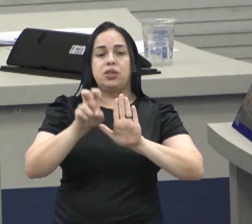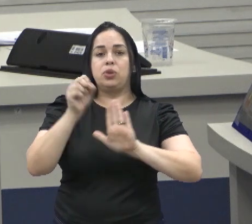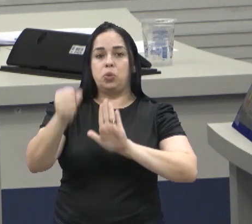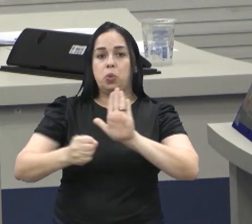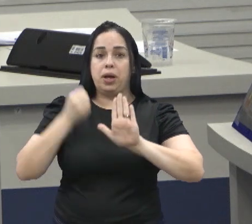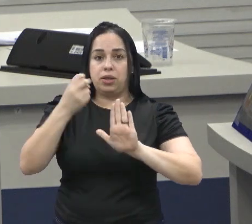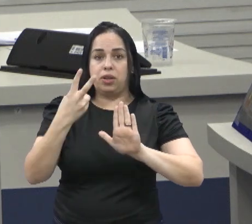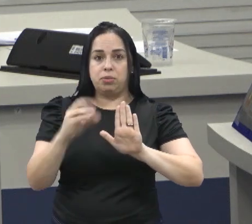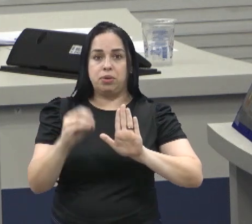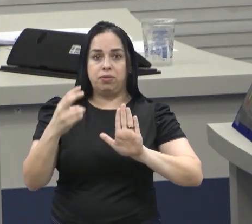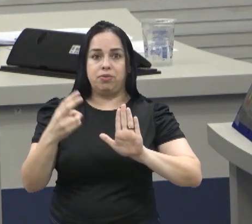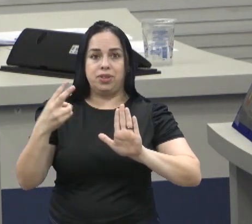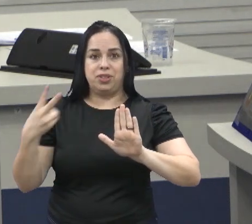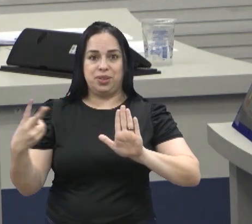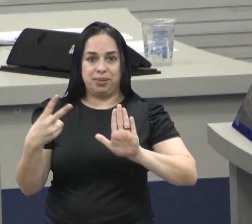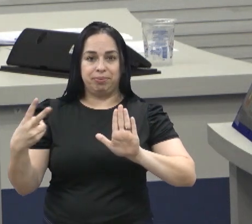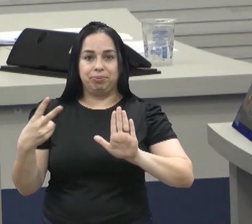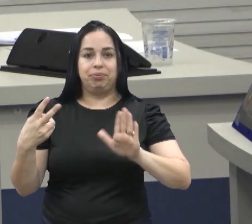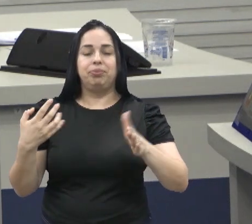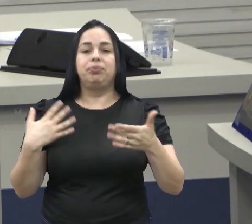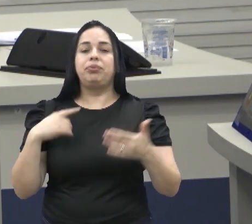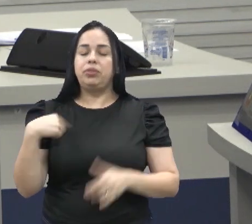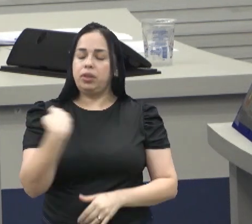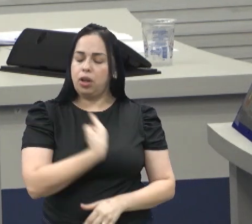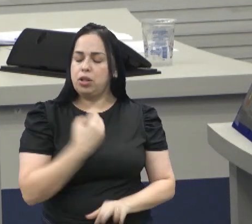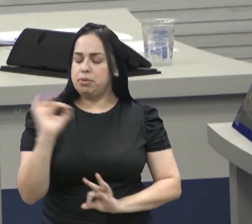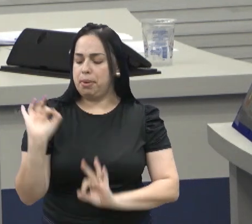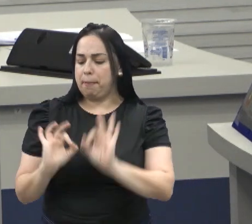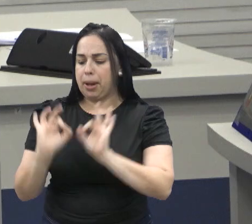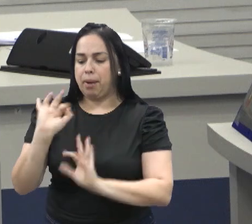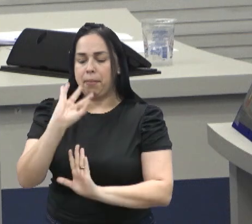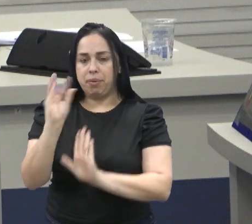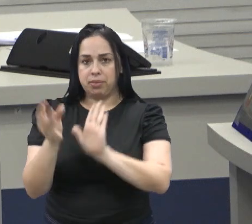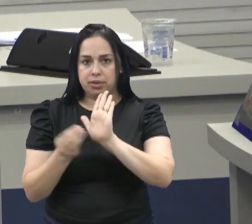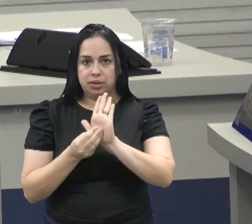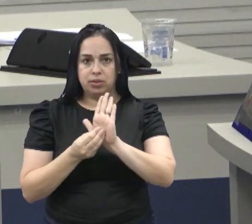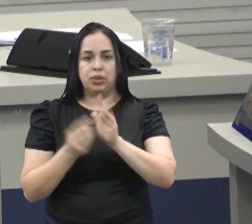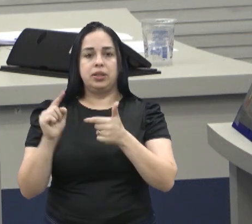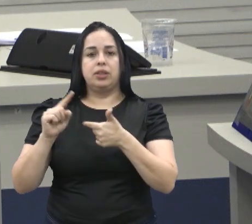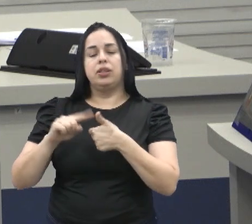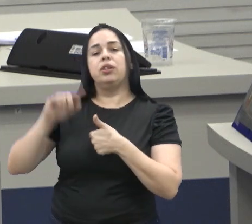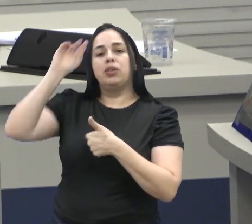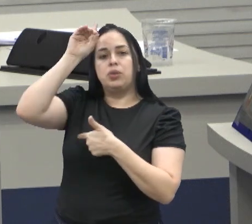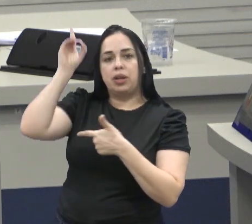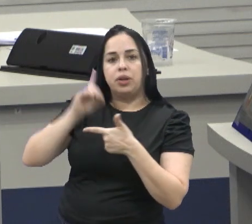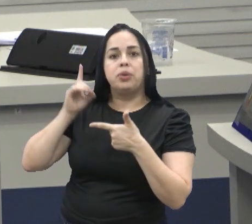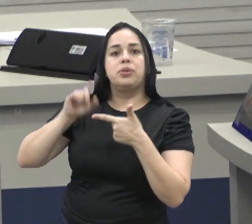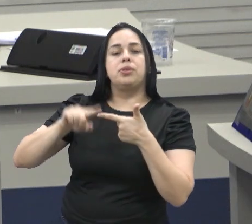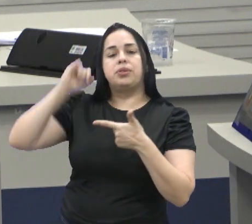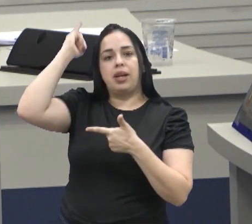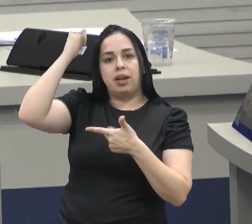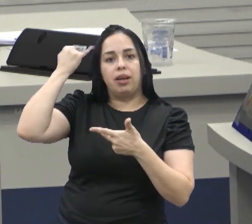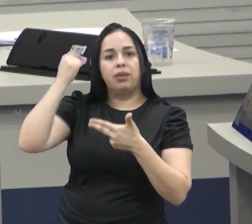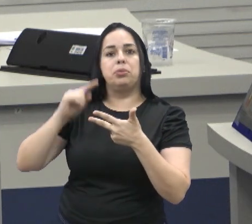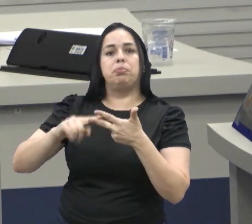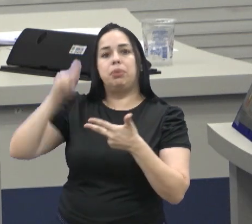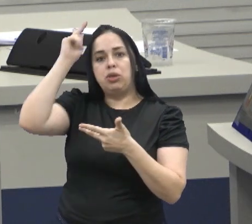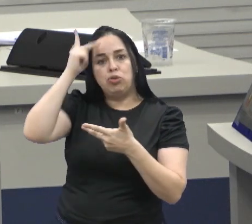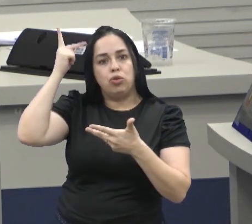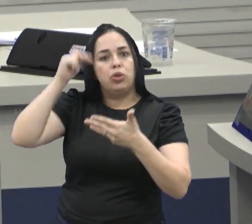15/2022, nós fizemos a emenda Dulce Rita, Zé Cláudio, Petit, Walter, Juliana e Amélia.